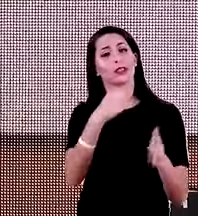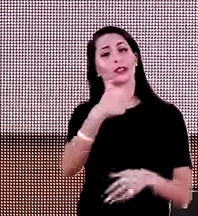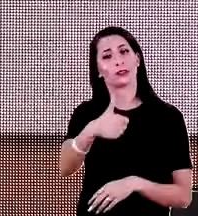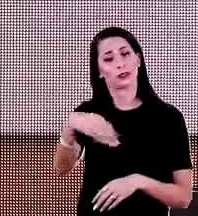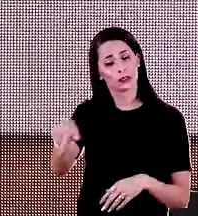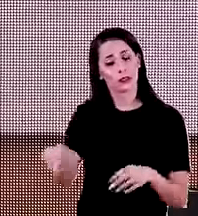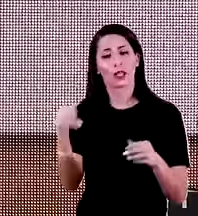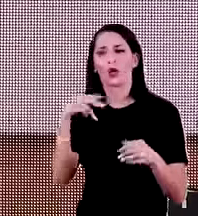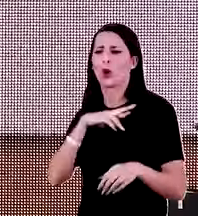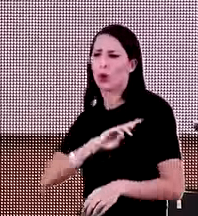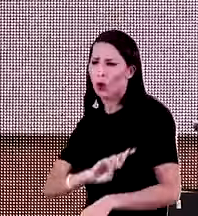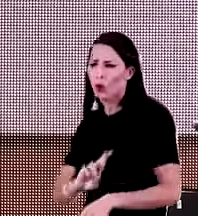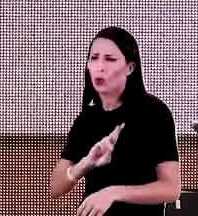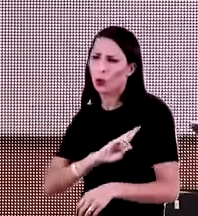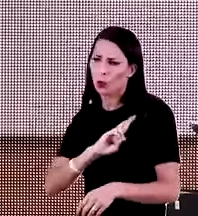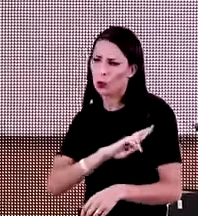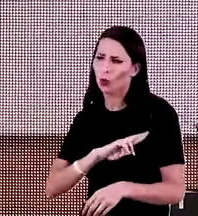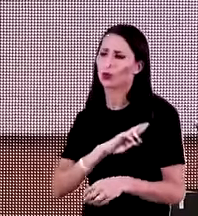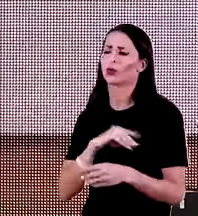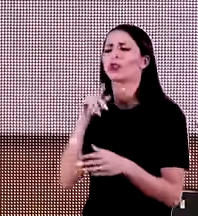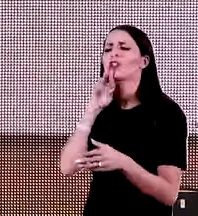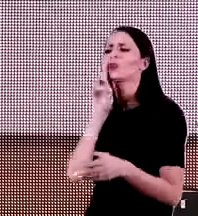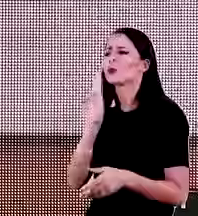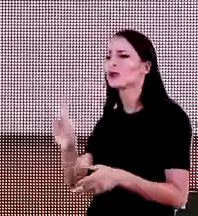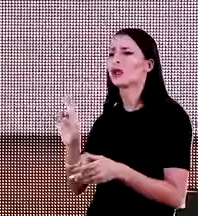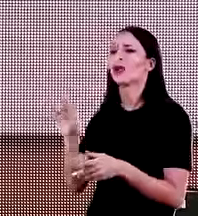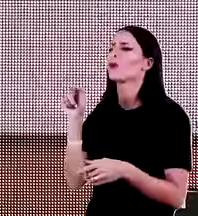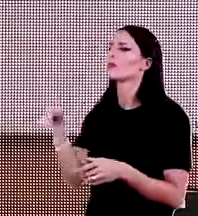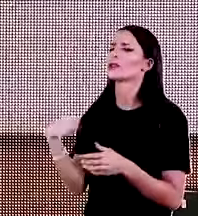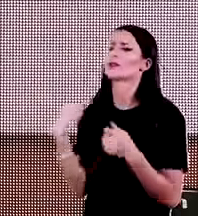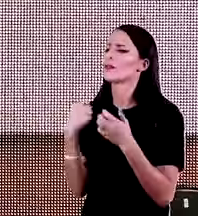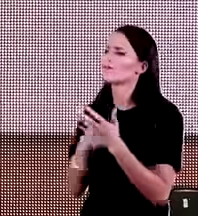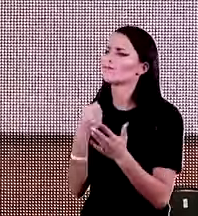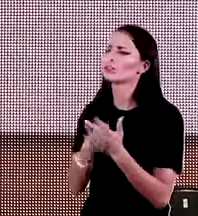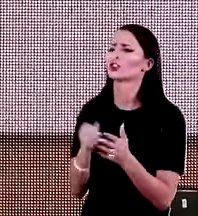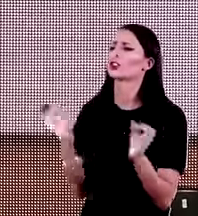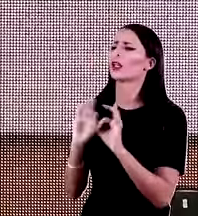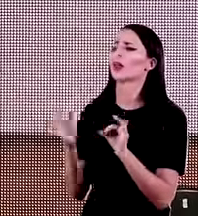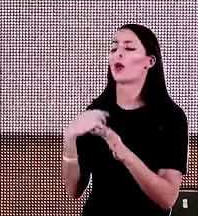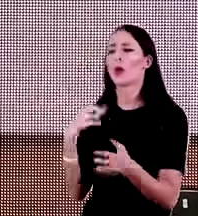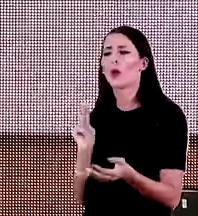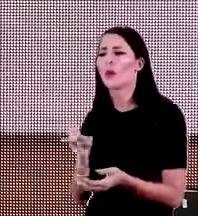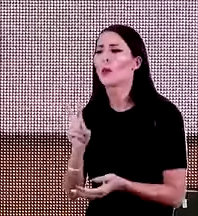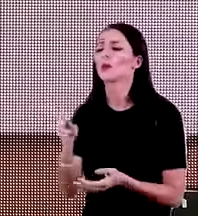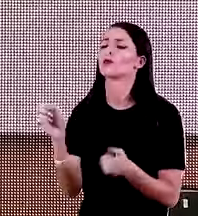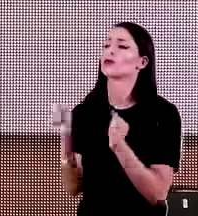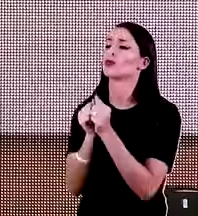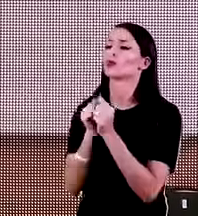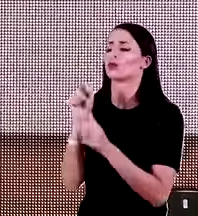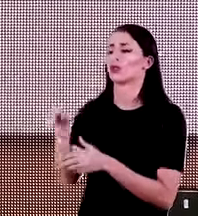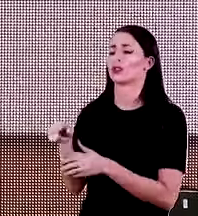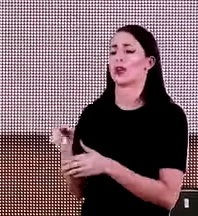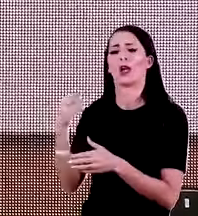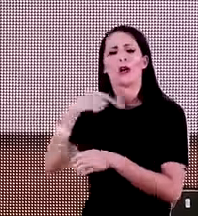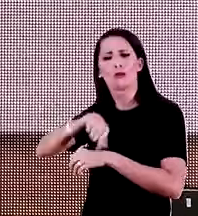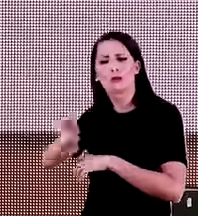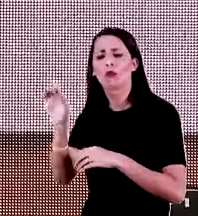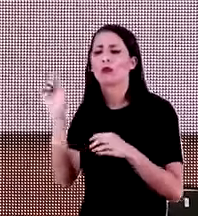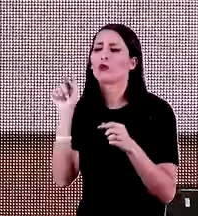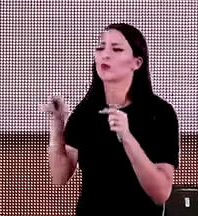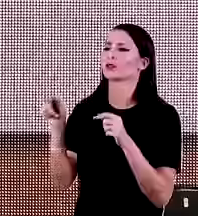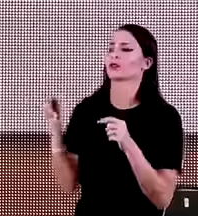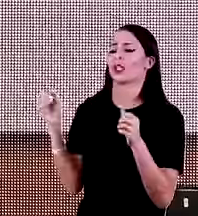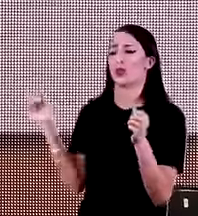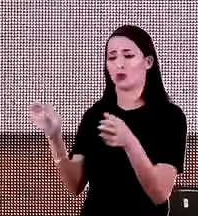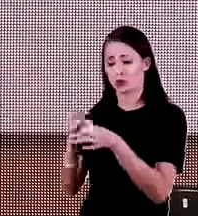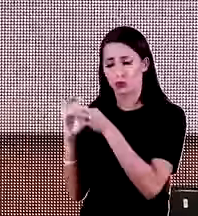te deixe e não mais te acompanhe. Aonde fores, irei eu. Onde ficares, ficarei. O teu povo será o